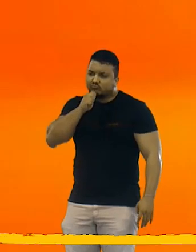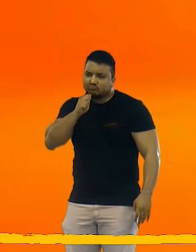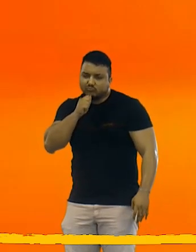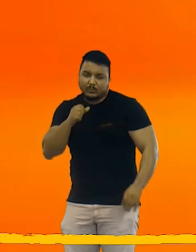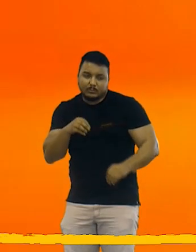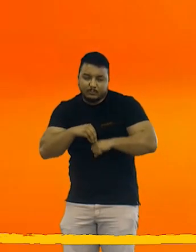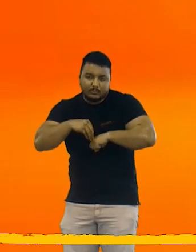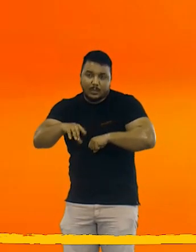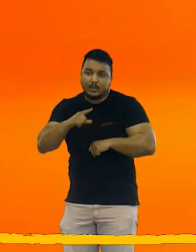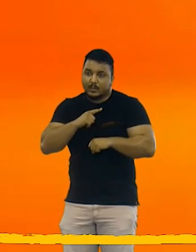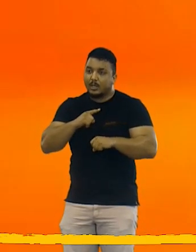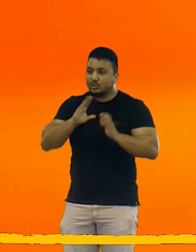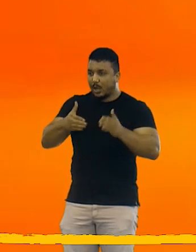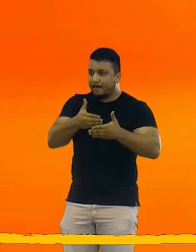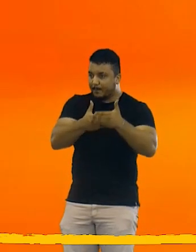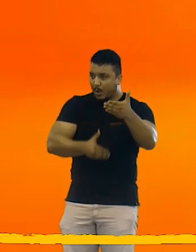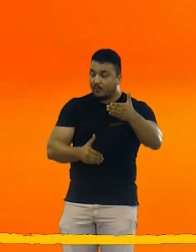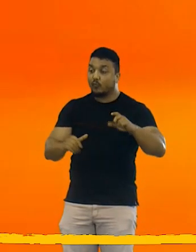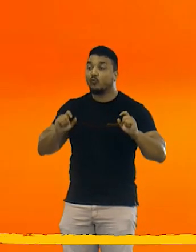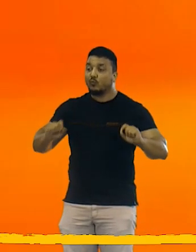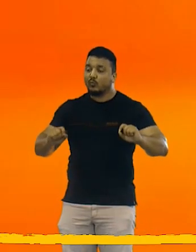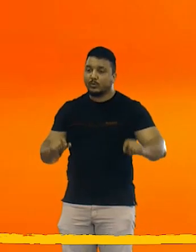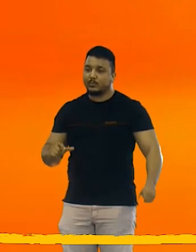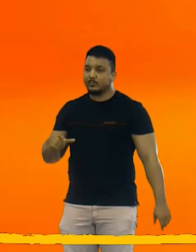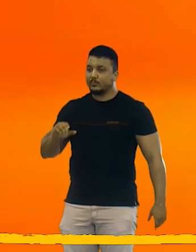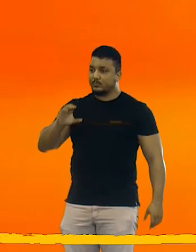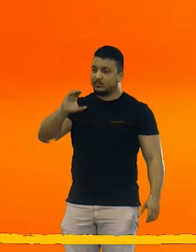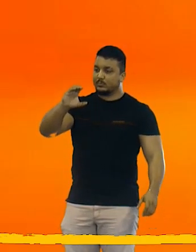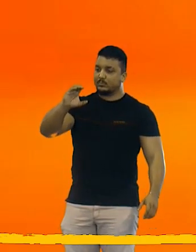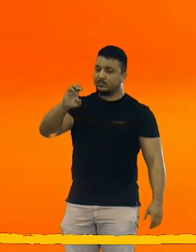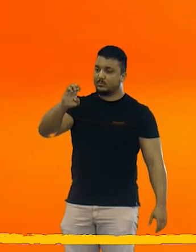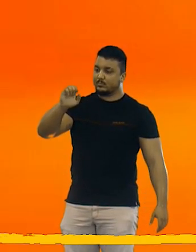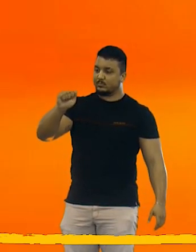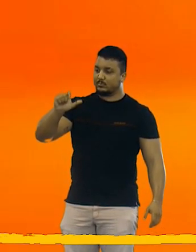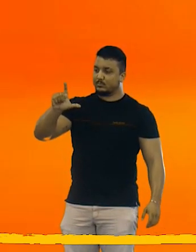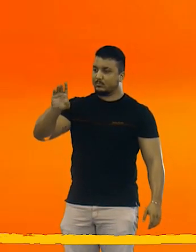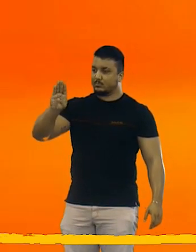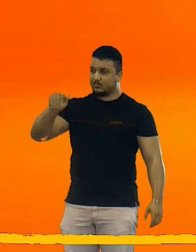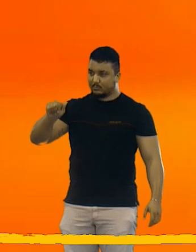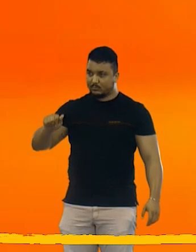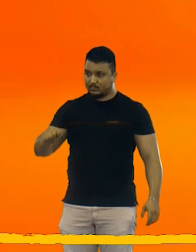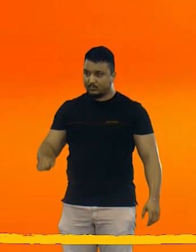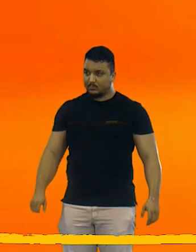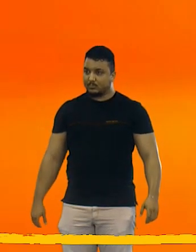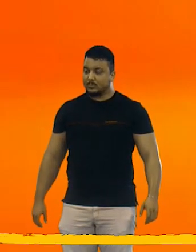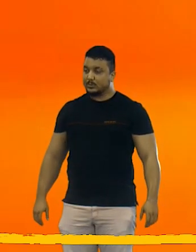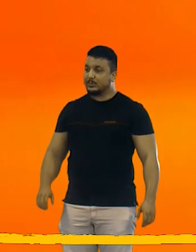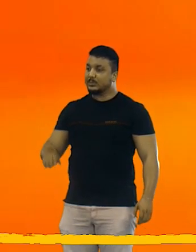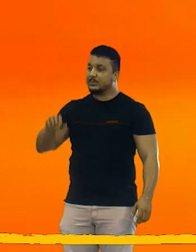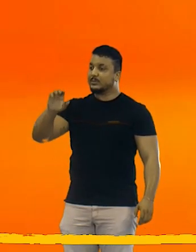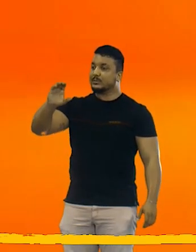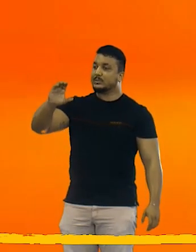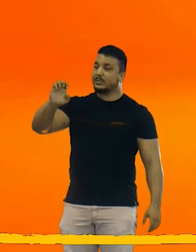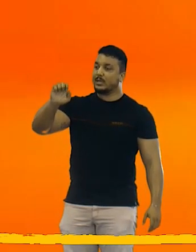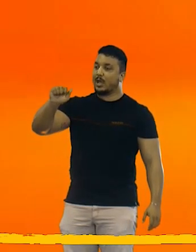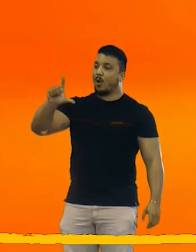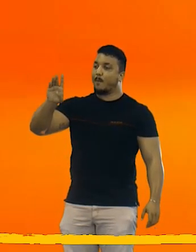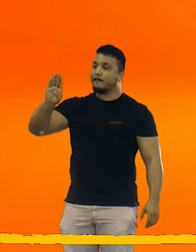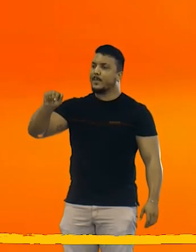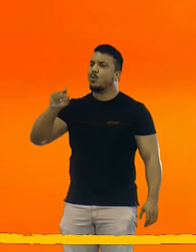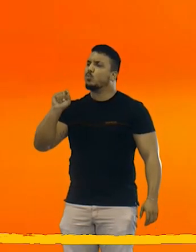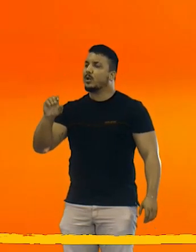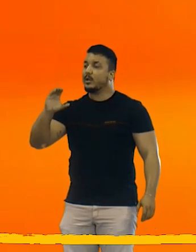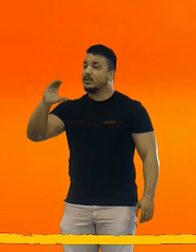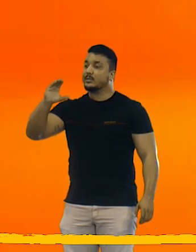trazendo, mas que já apareceu em provas. Cealba. Anote. Fernandes, o que seria